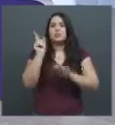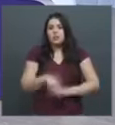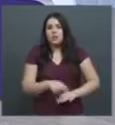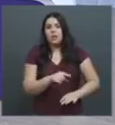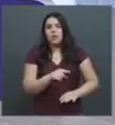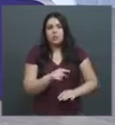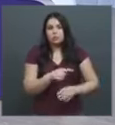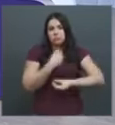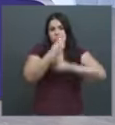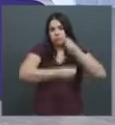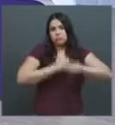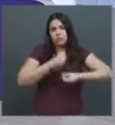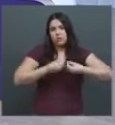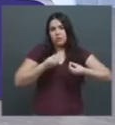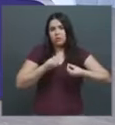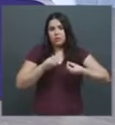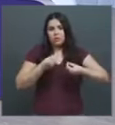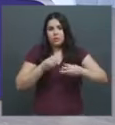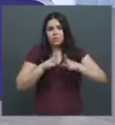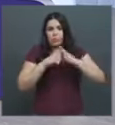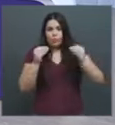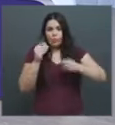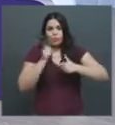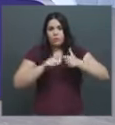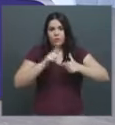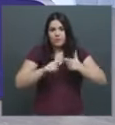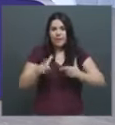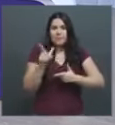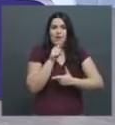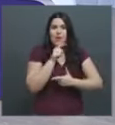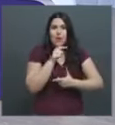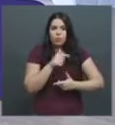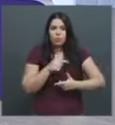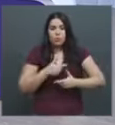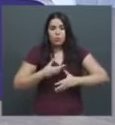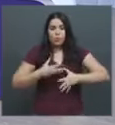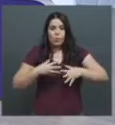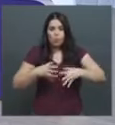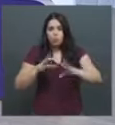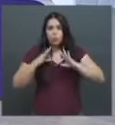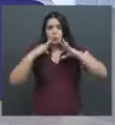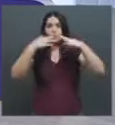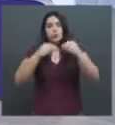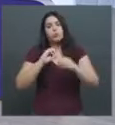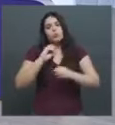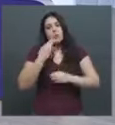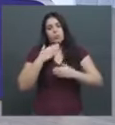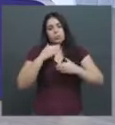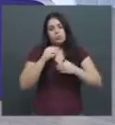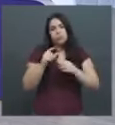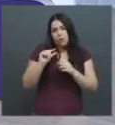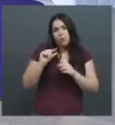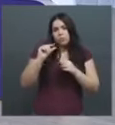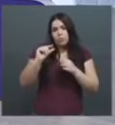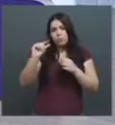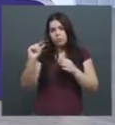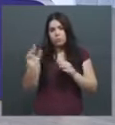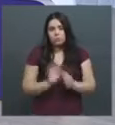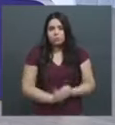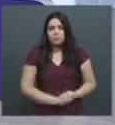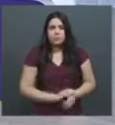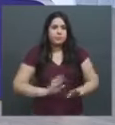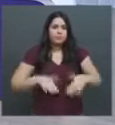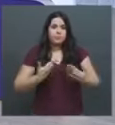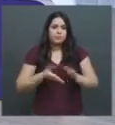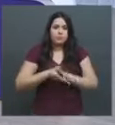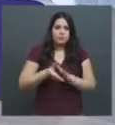a solução ideal? Beber muita água de uma vez só ou tem que ser ao longo do dia? Qual é a recomendação? Esse é um